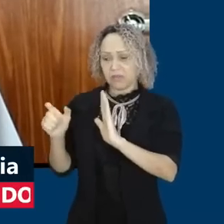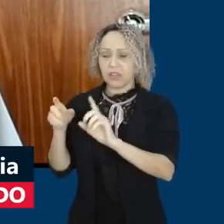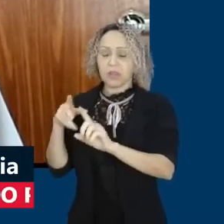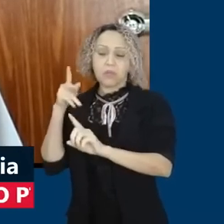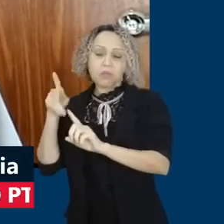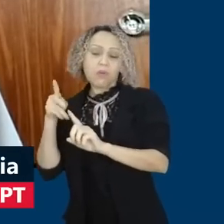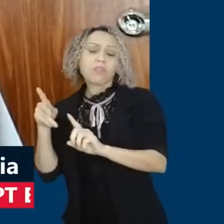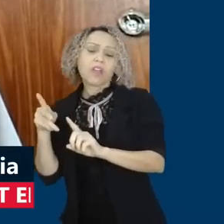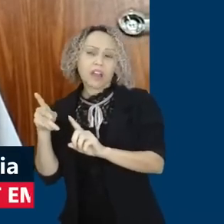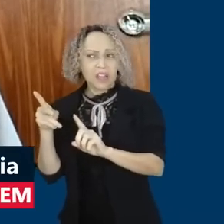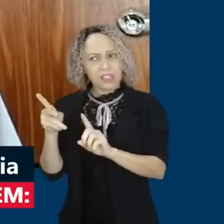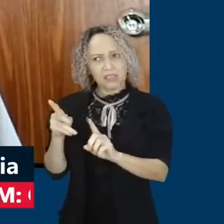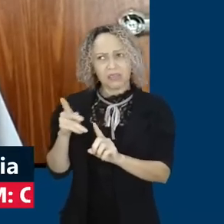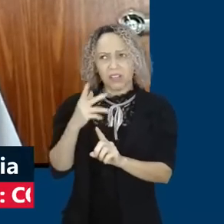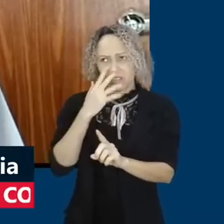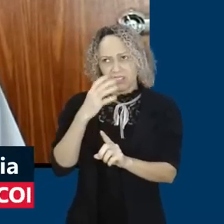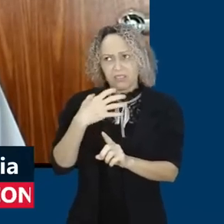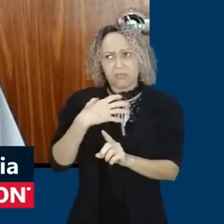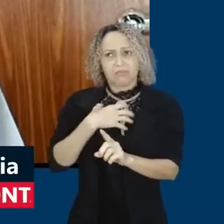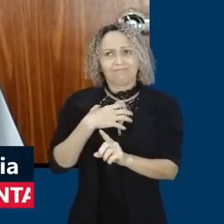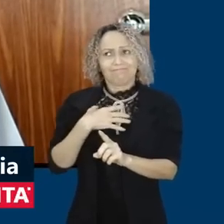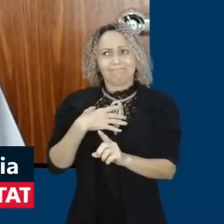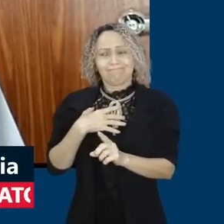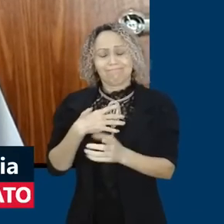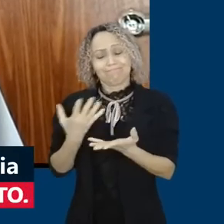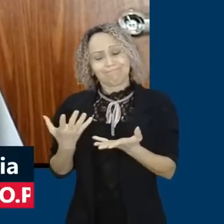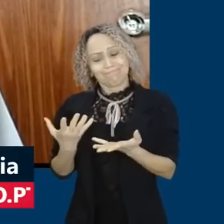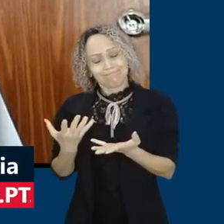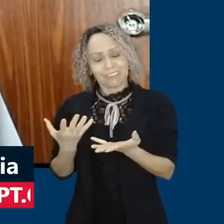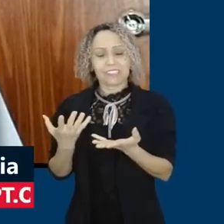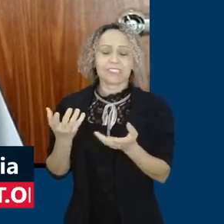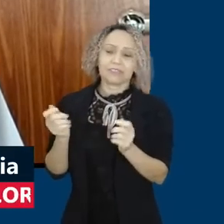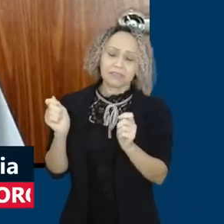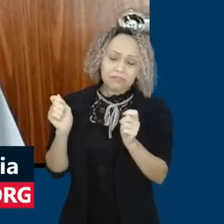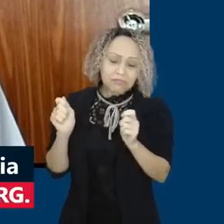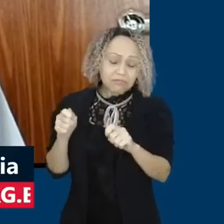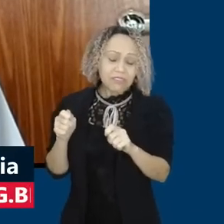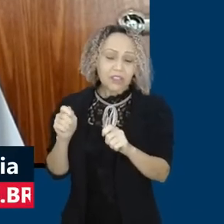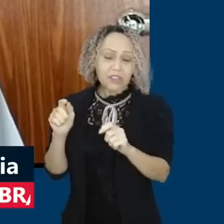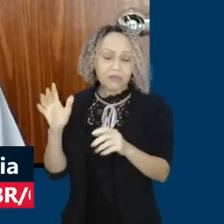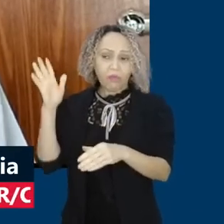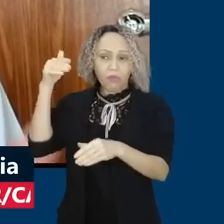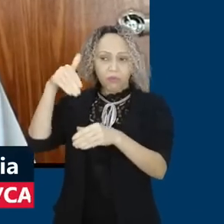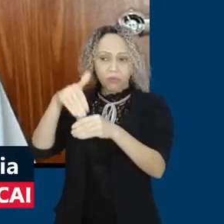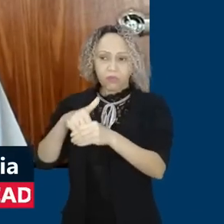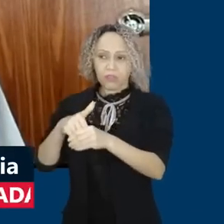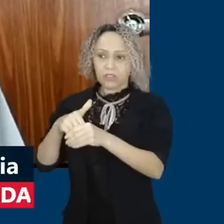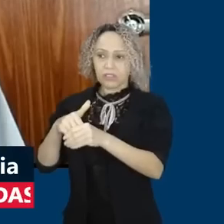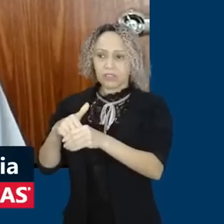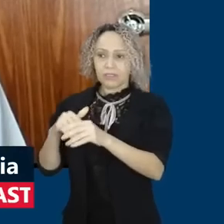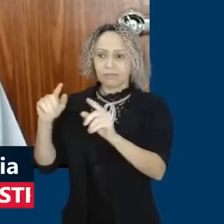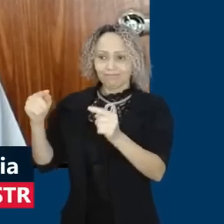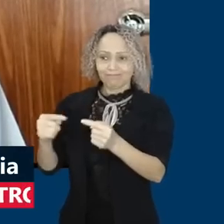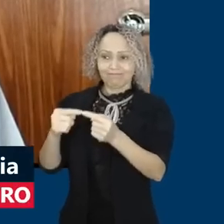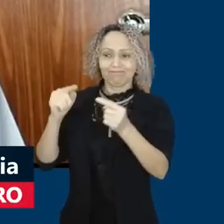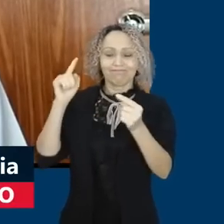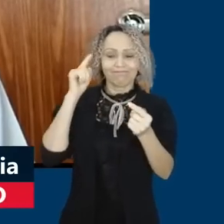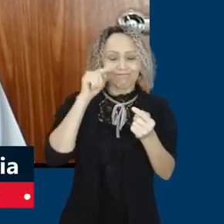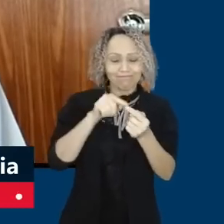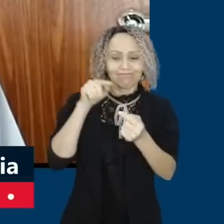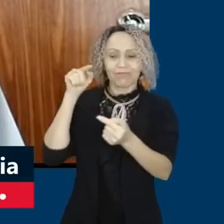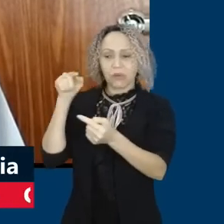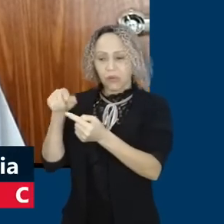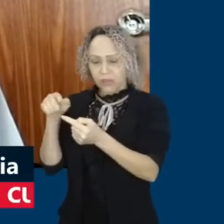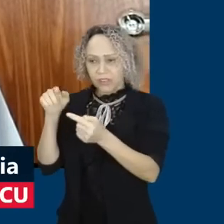Alguém perguntou aí sobre as chantagens, né? Eu diria que essas negociações vão longe, essa madrugada foi adentro, mas eu